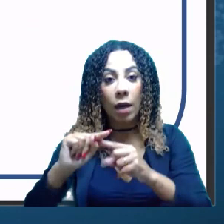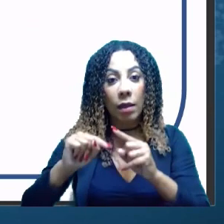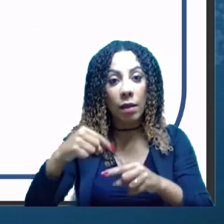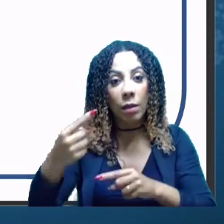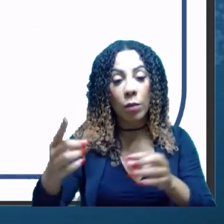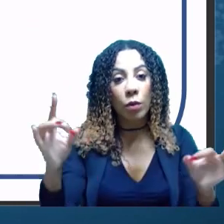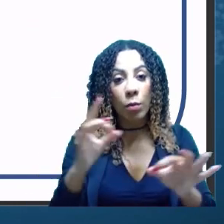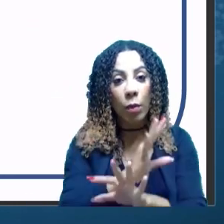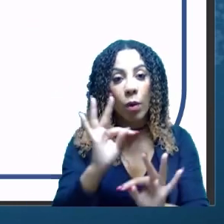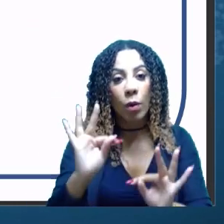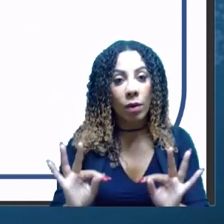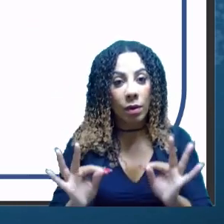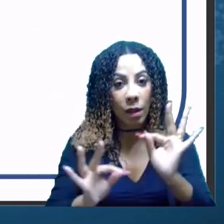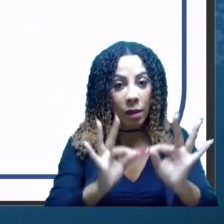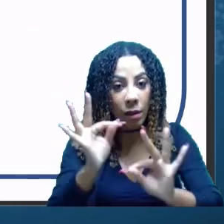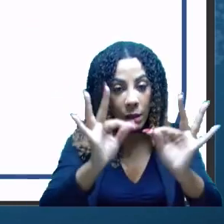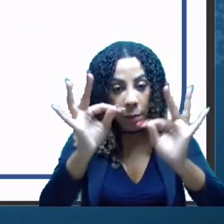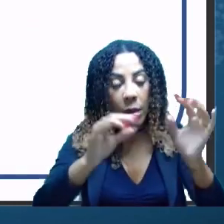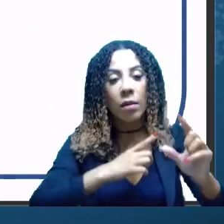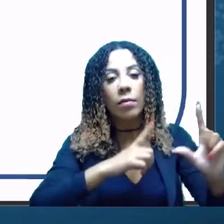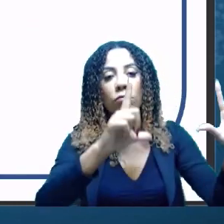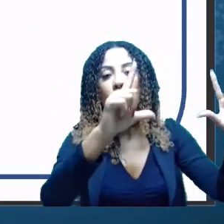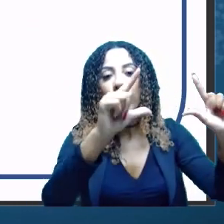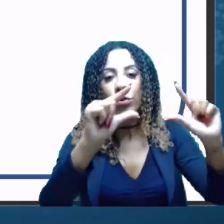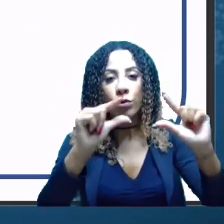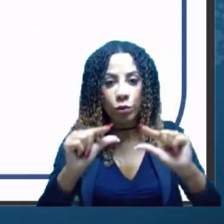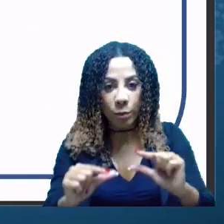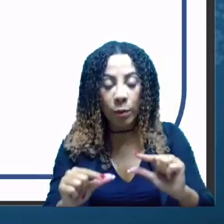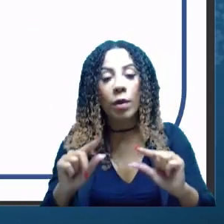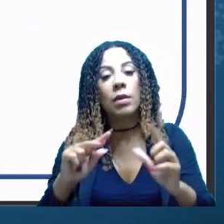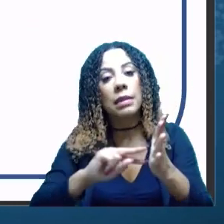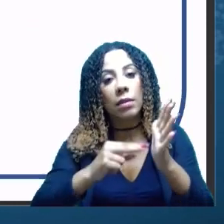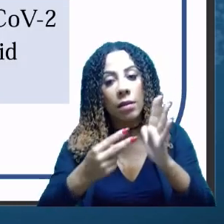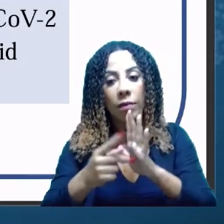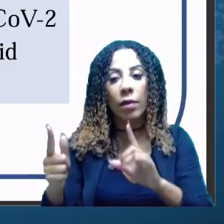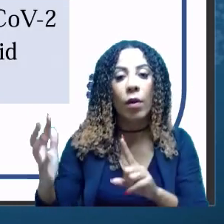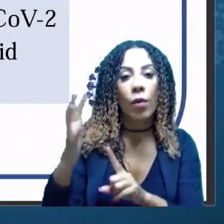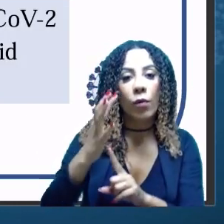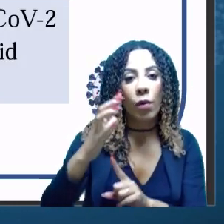alta ordem, mostrando, então, a influência do ácido nucleico na oligomerização.